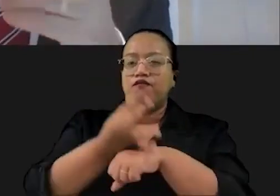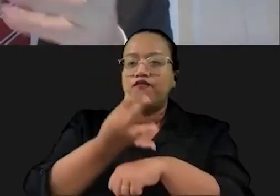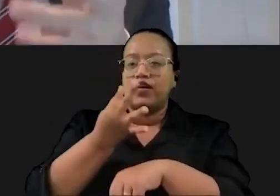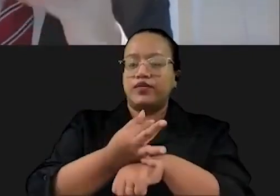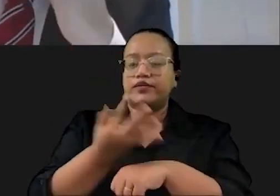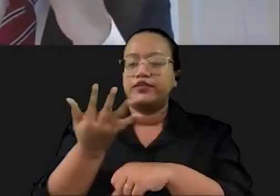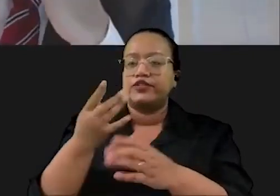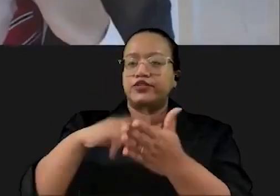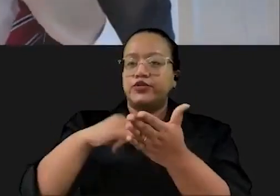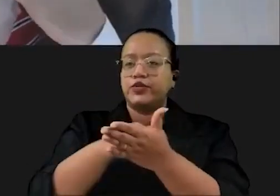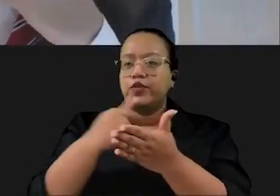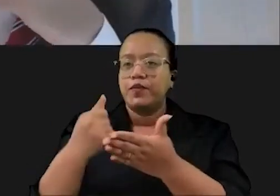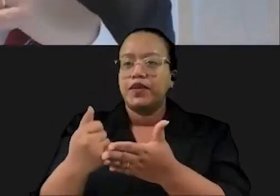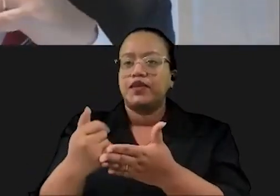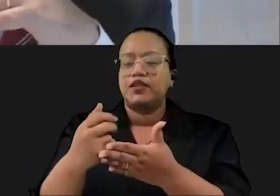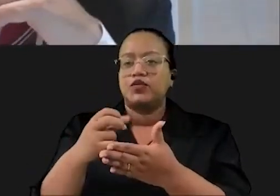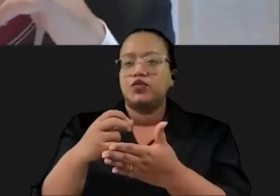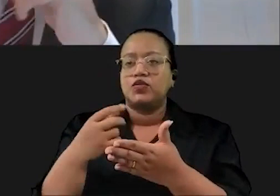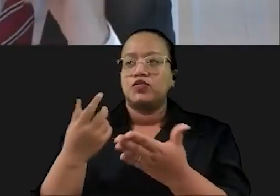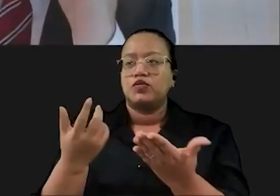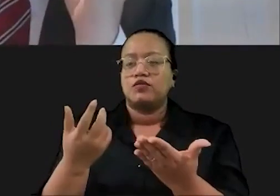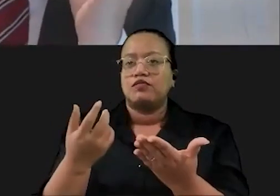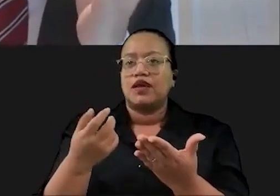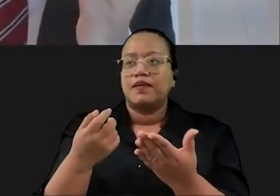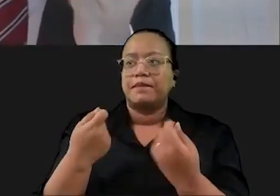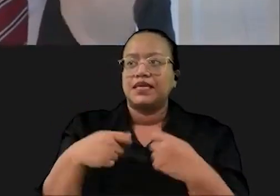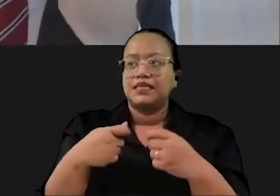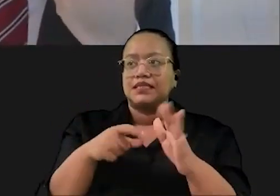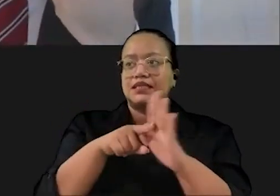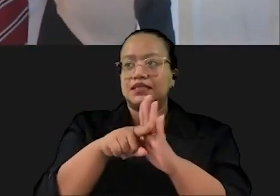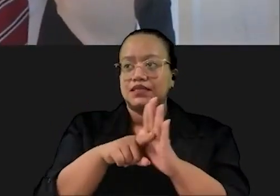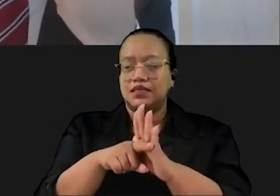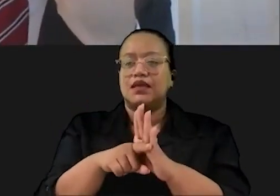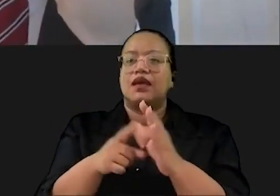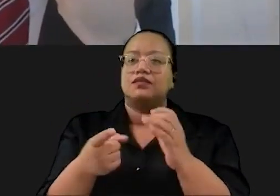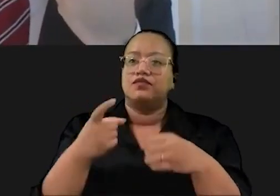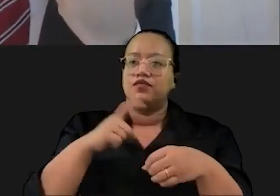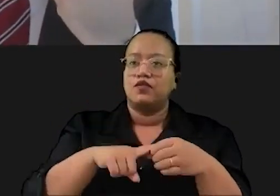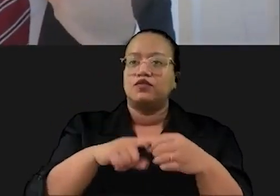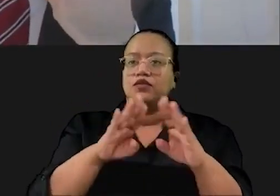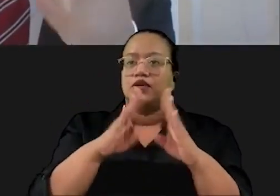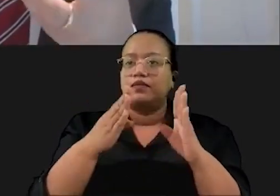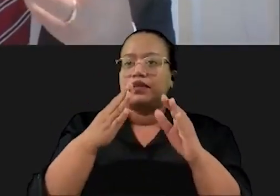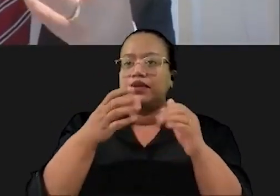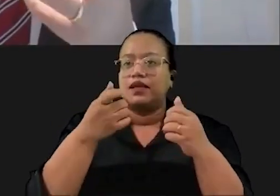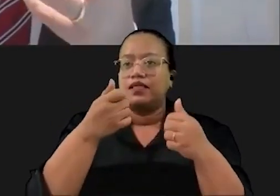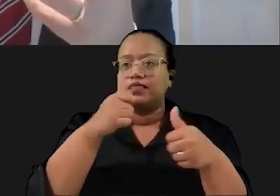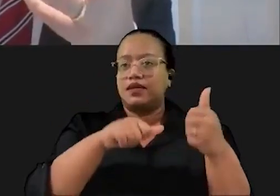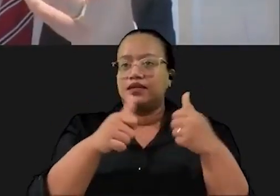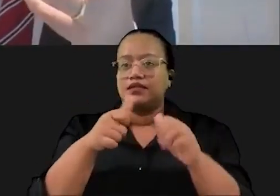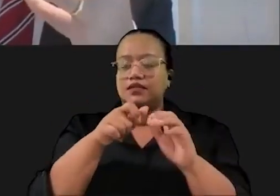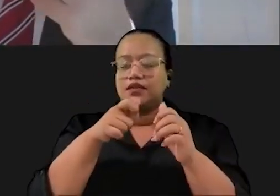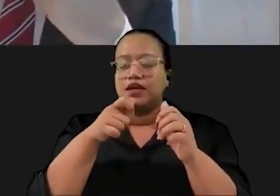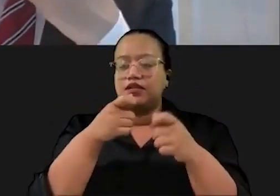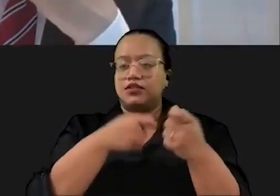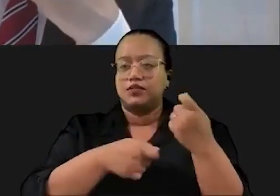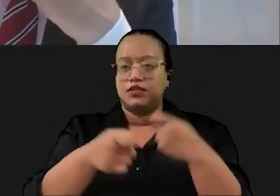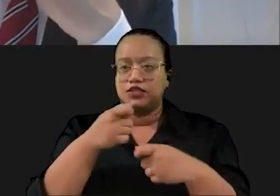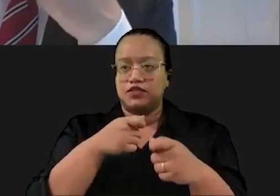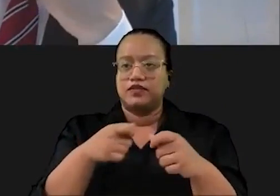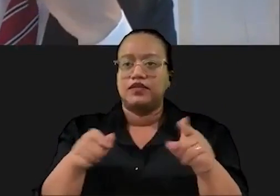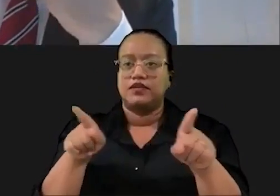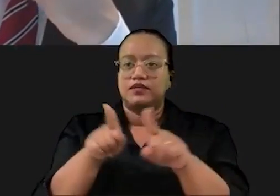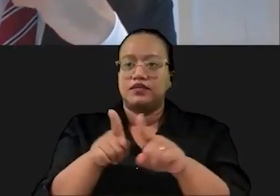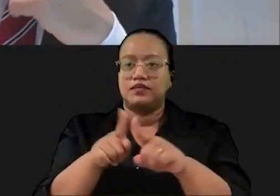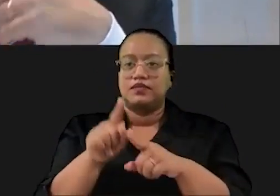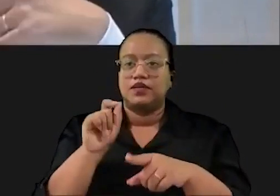que pudesse reabrir a análise administrativa. E também, como última diretriz, a padronização dos laudos periciais, né,